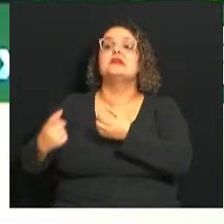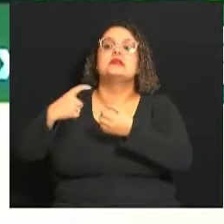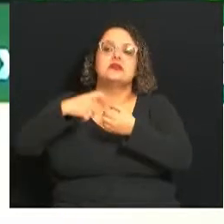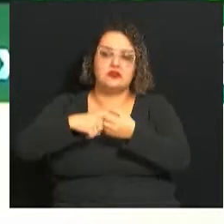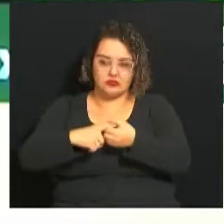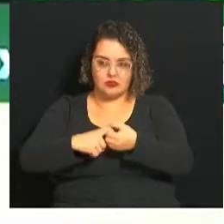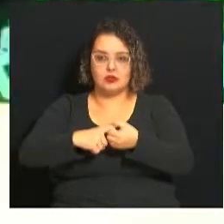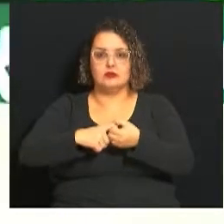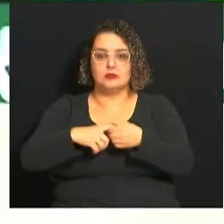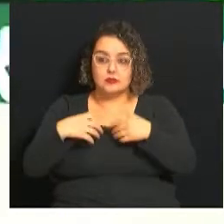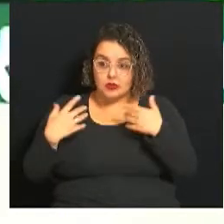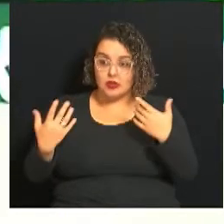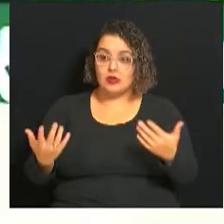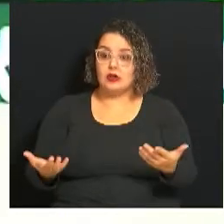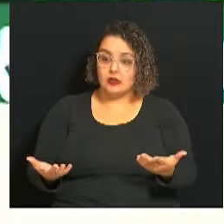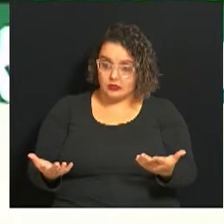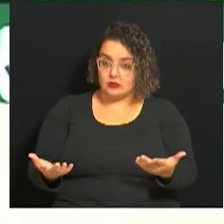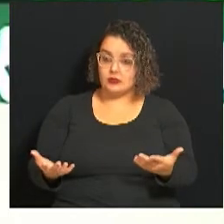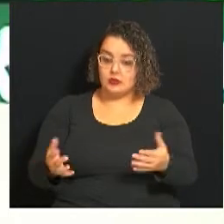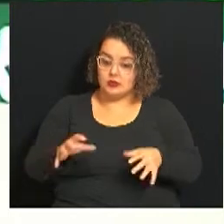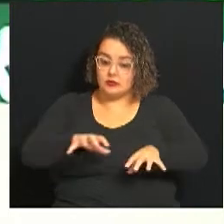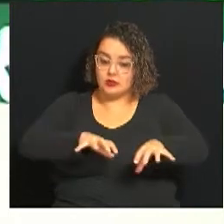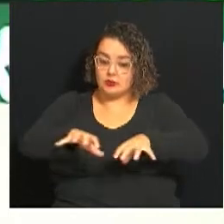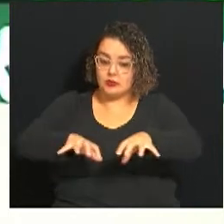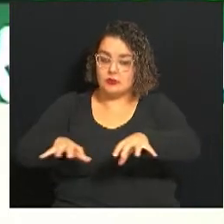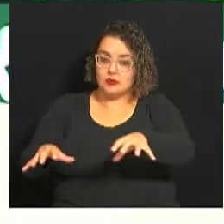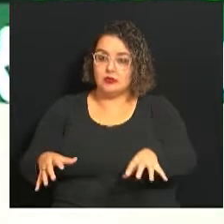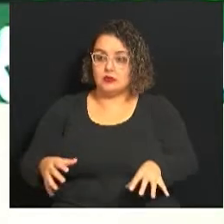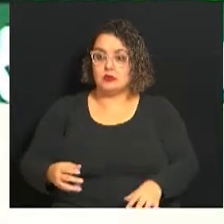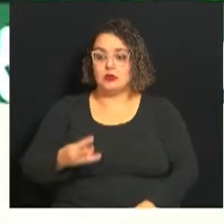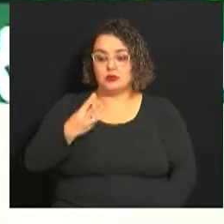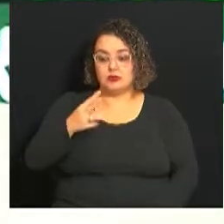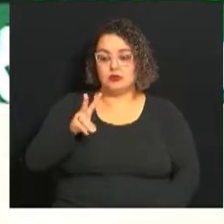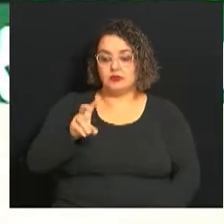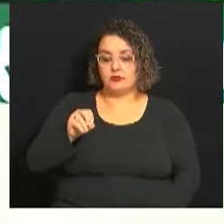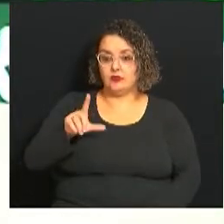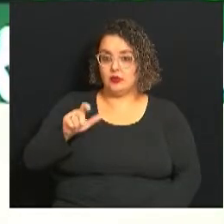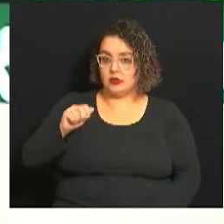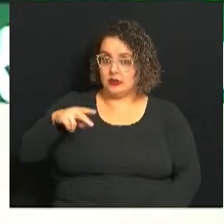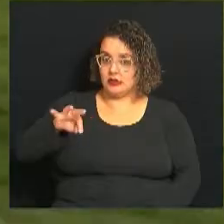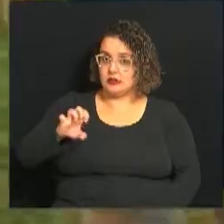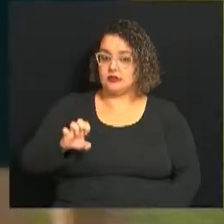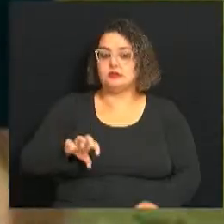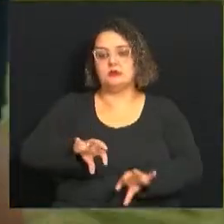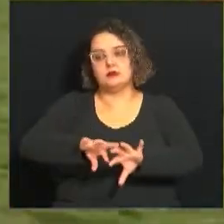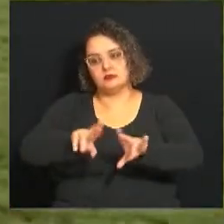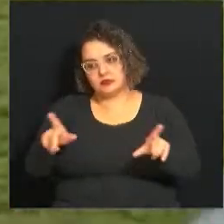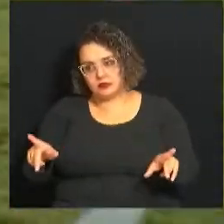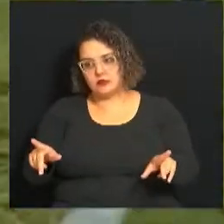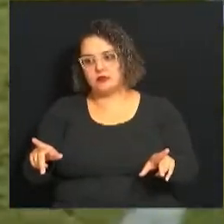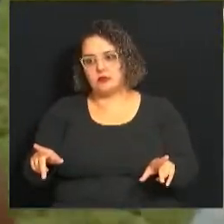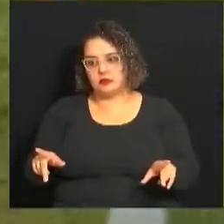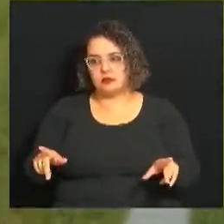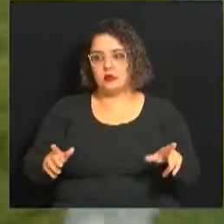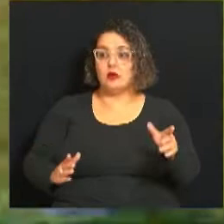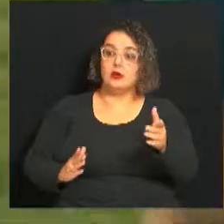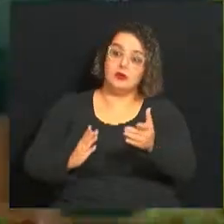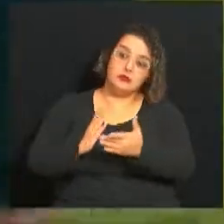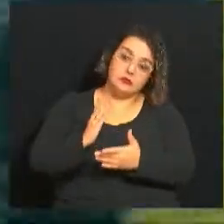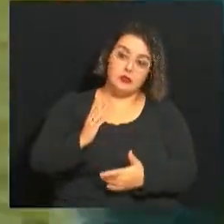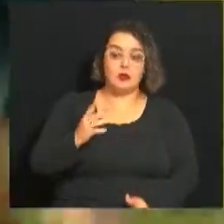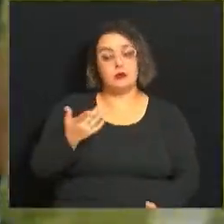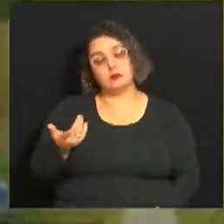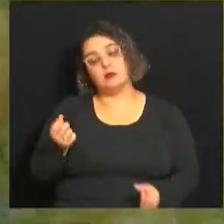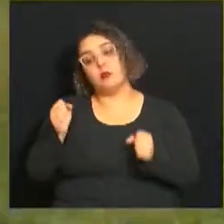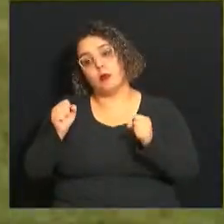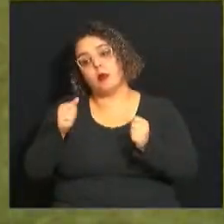E com isso, a formação com 3 volantes deve ser desfeita, com a provável saída de